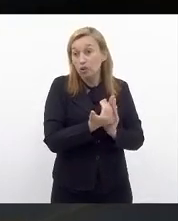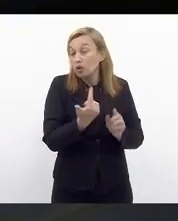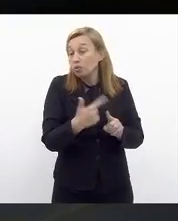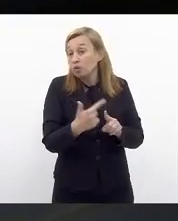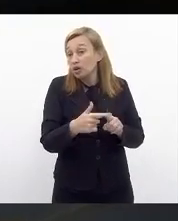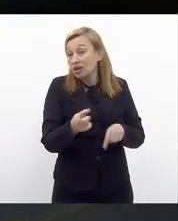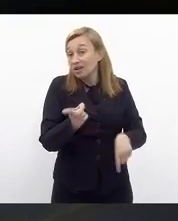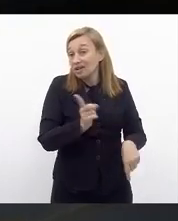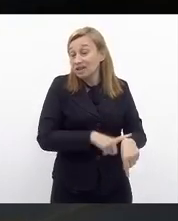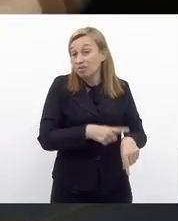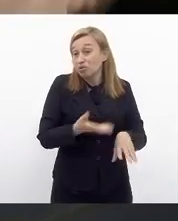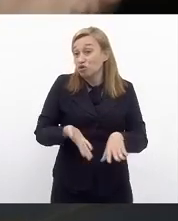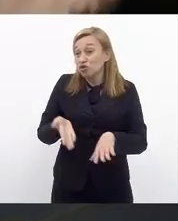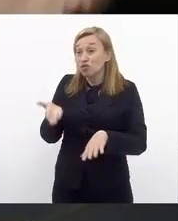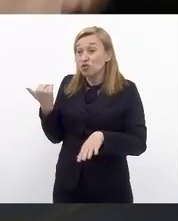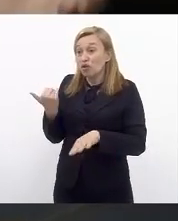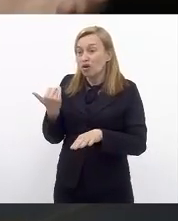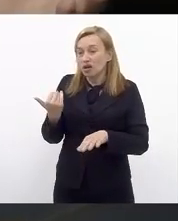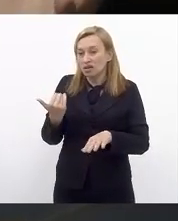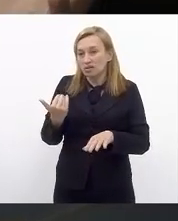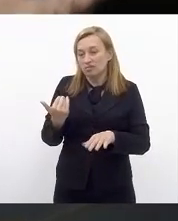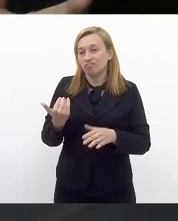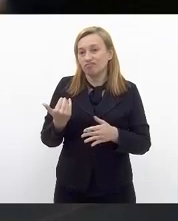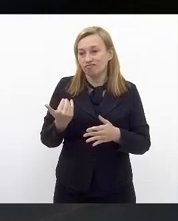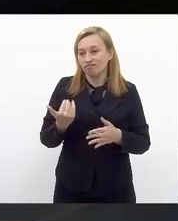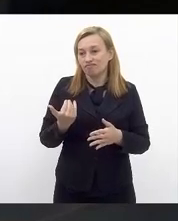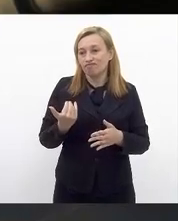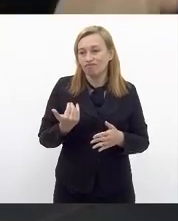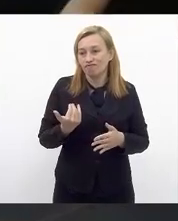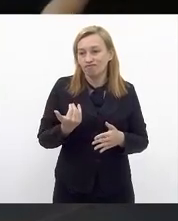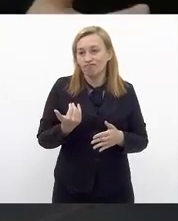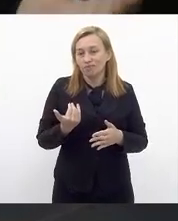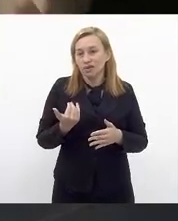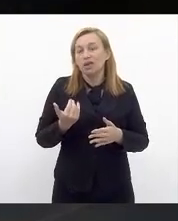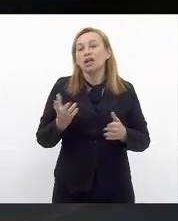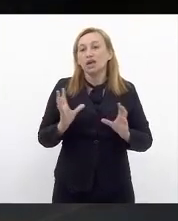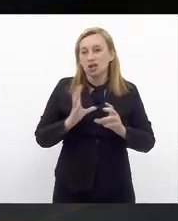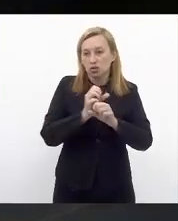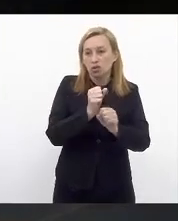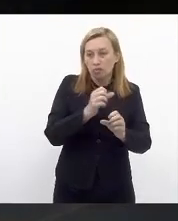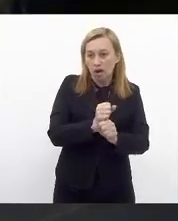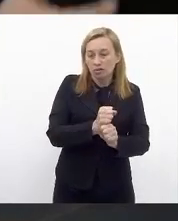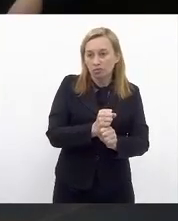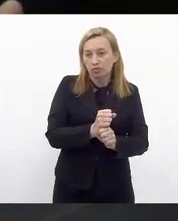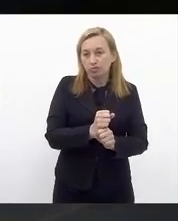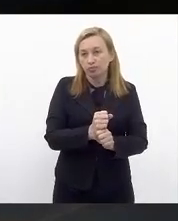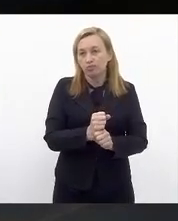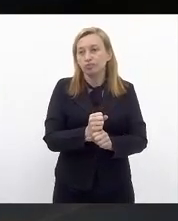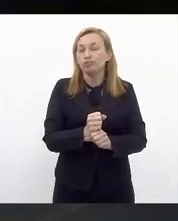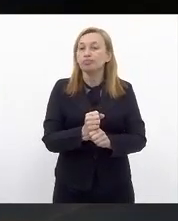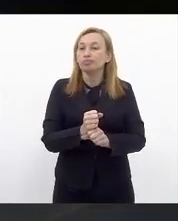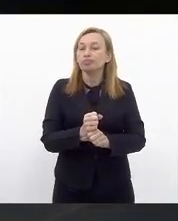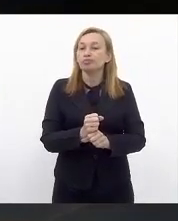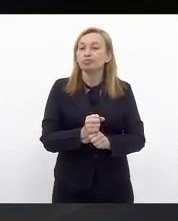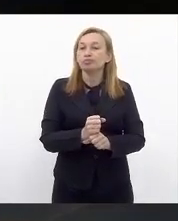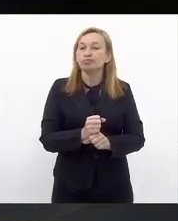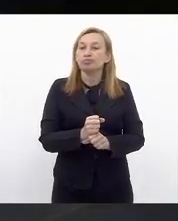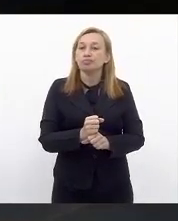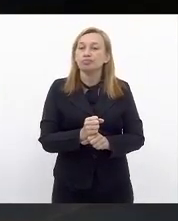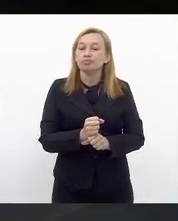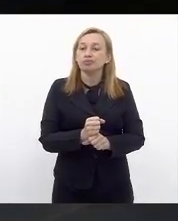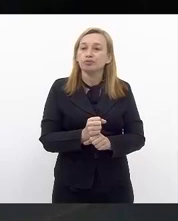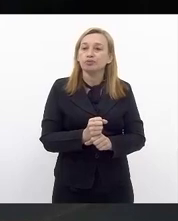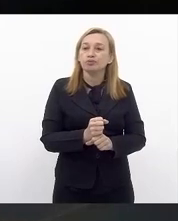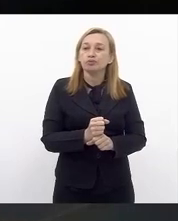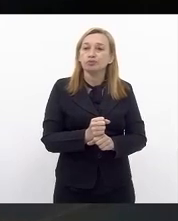ele traz tempo de fora e a gente aberta tá esse tempo é contado Para efeito de benefício de